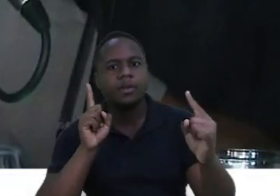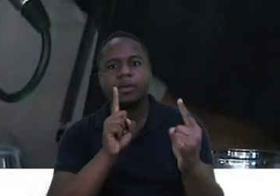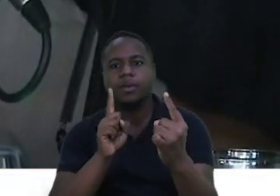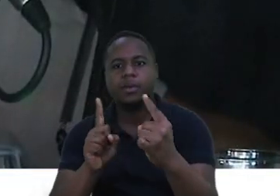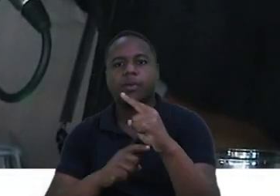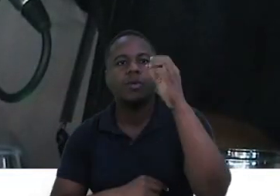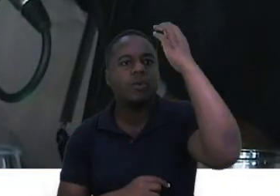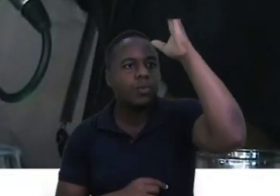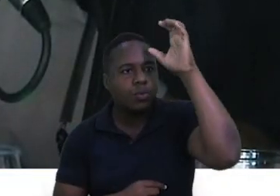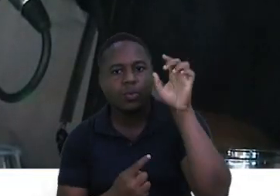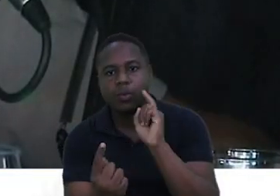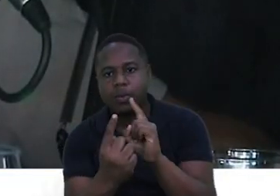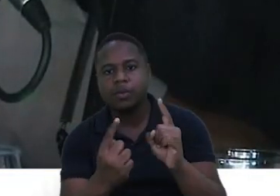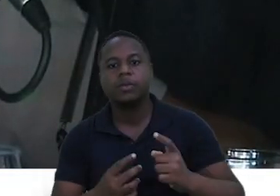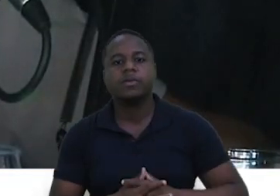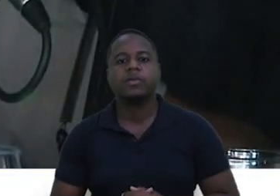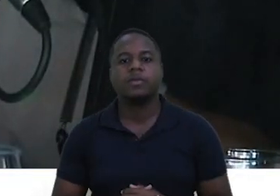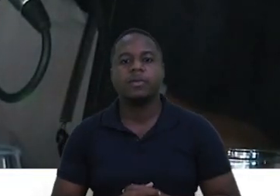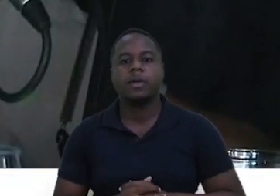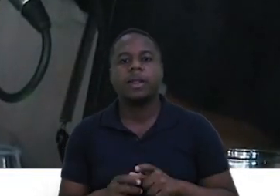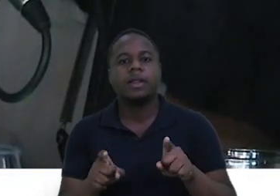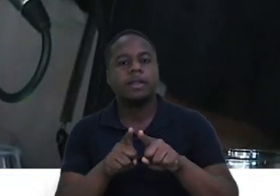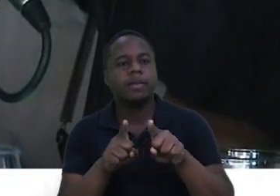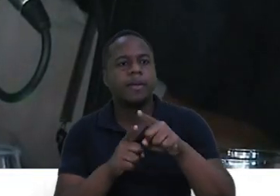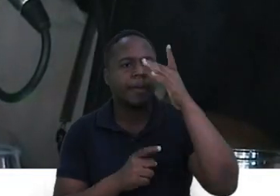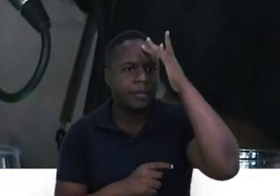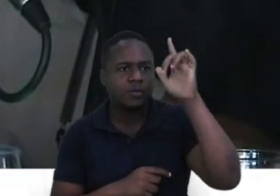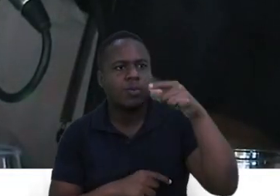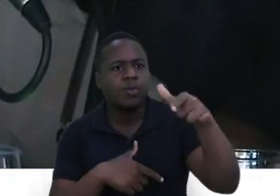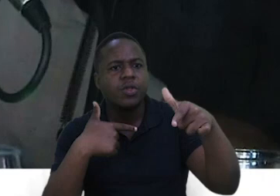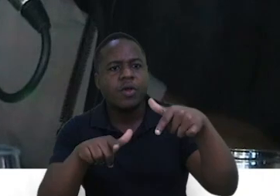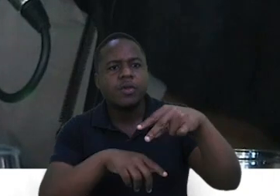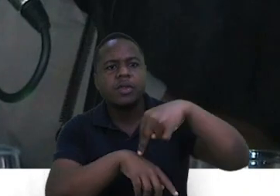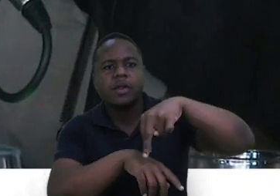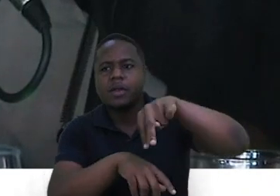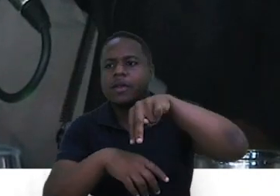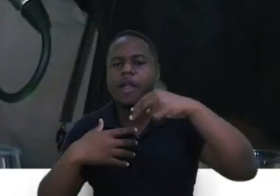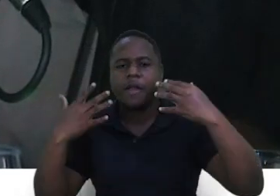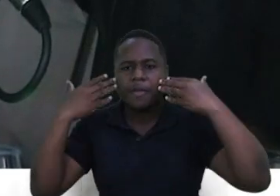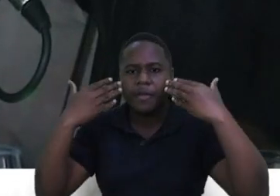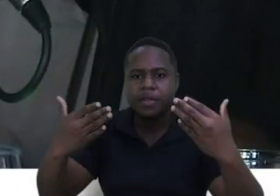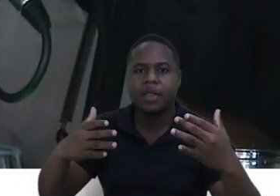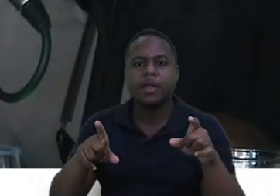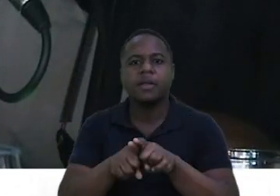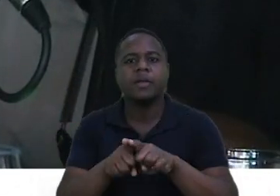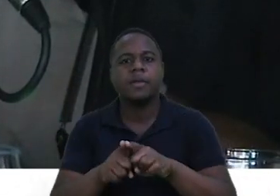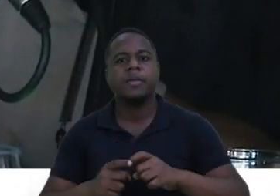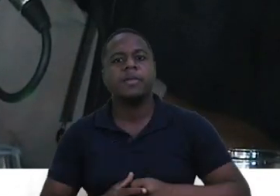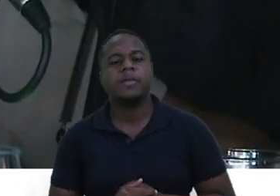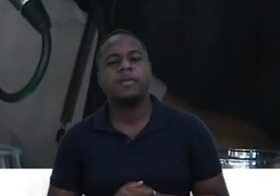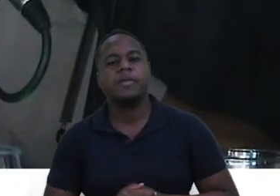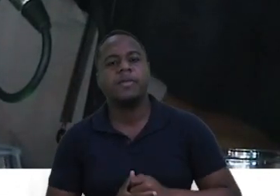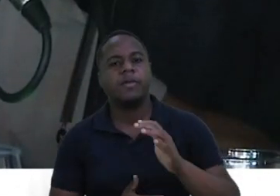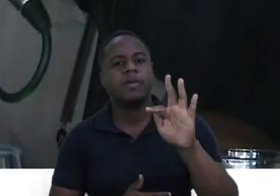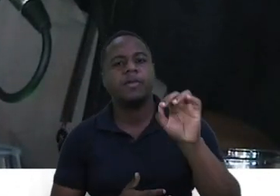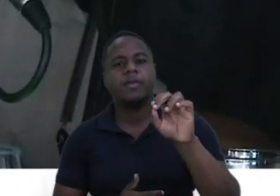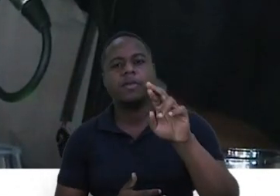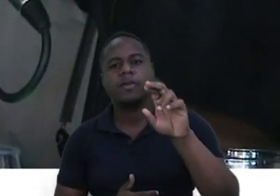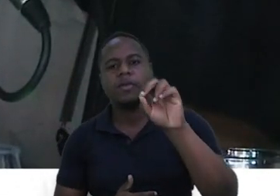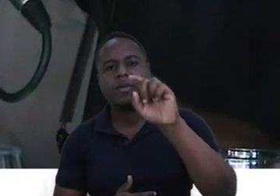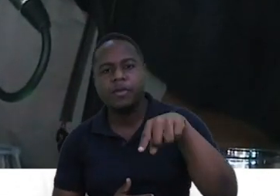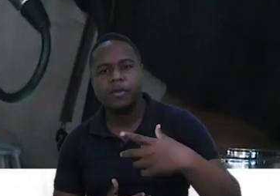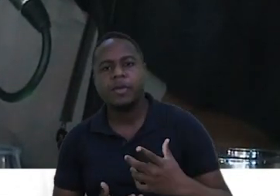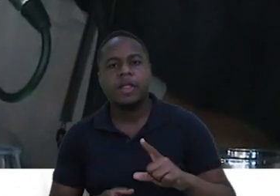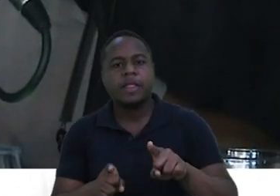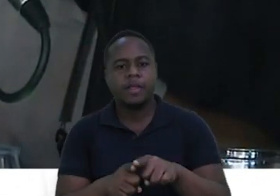culturas, outros jeitos, assim, de se dançar e de se expressar essa dança, esse forró.